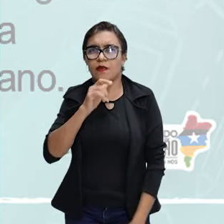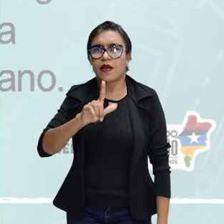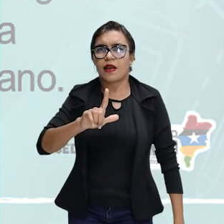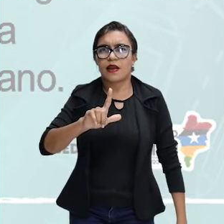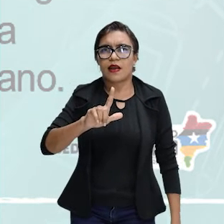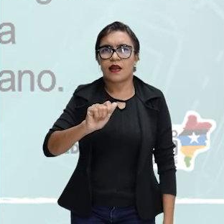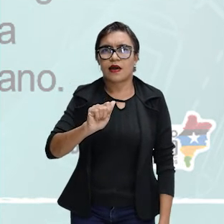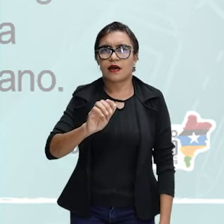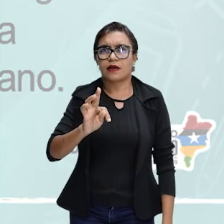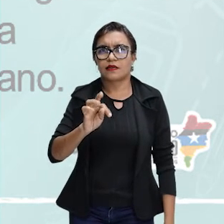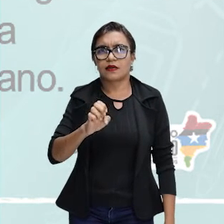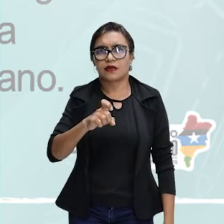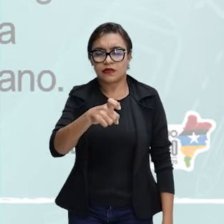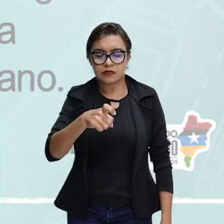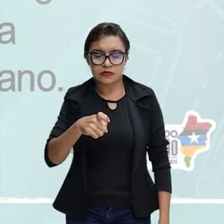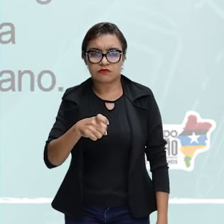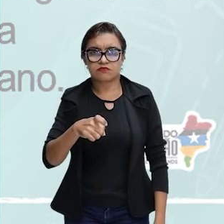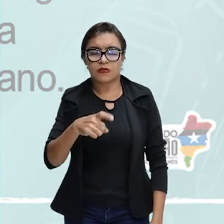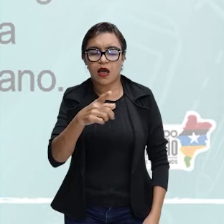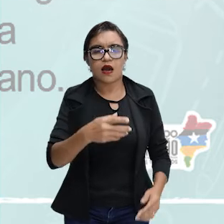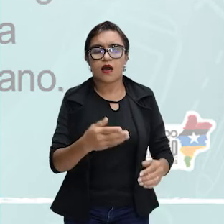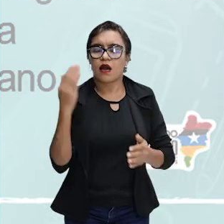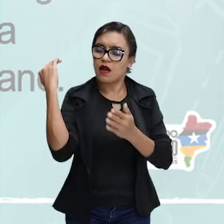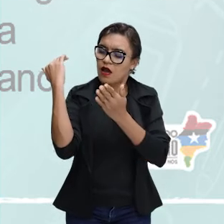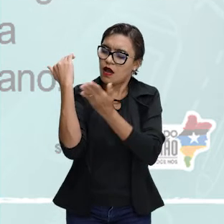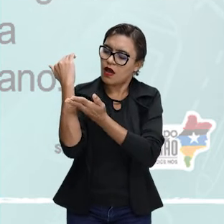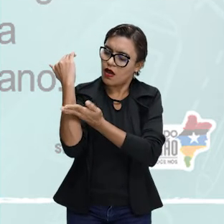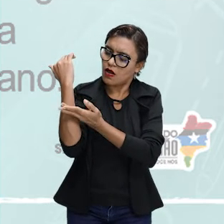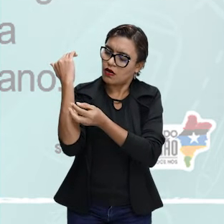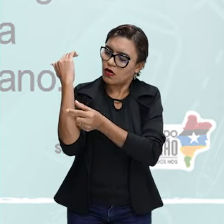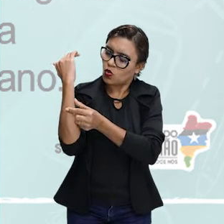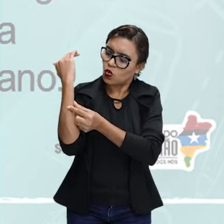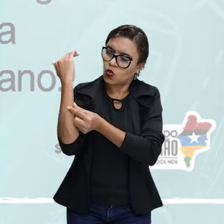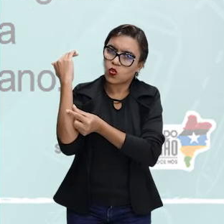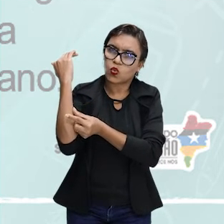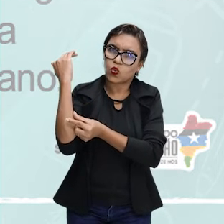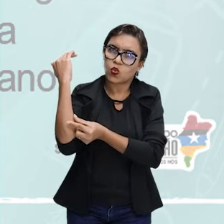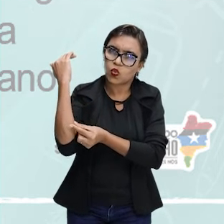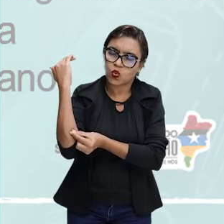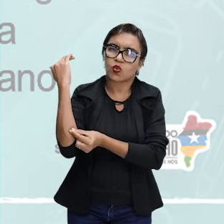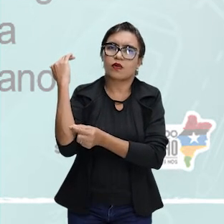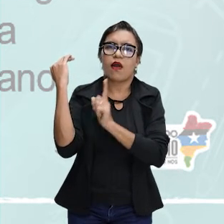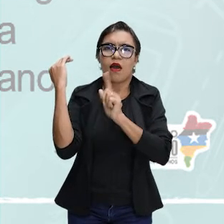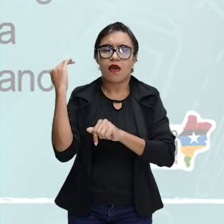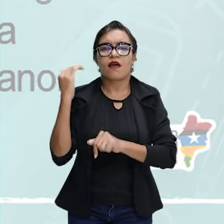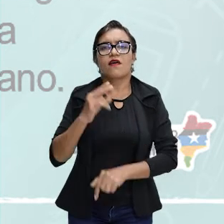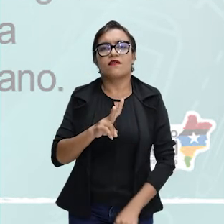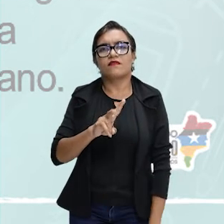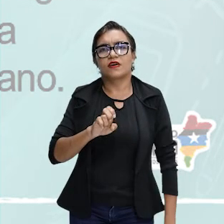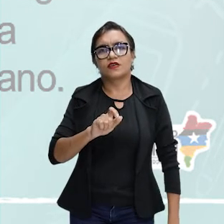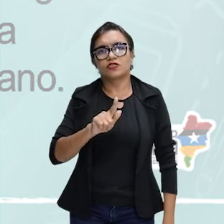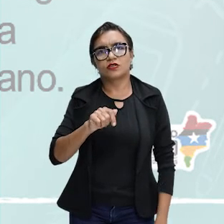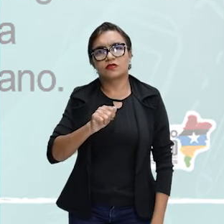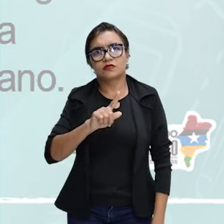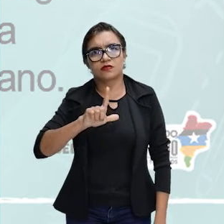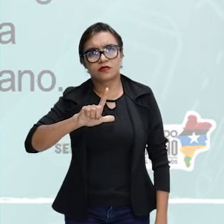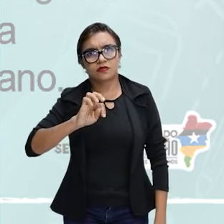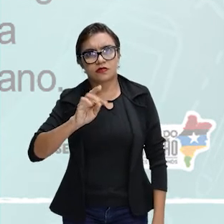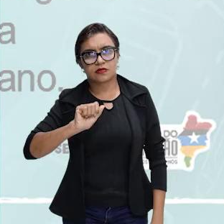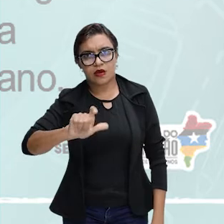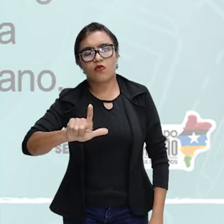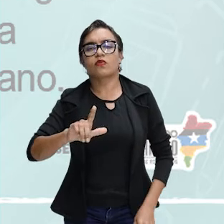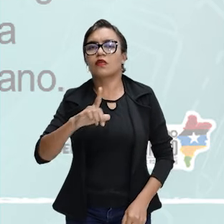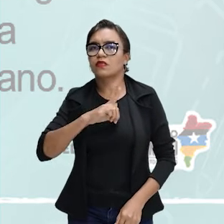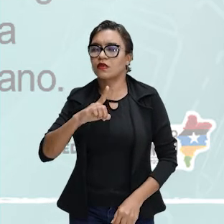cara corta ali a árvore, né? Vai extraindo o látex ali pouco a pouco. Isso é o extrativismo vegetal, galera, tá?